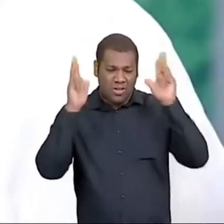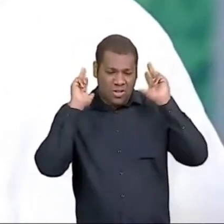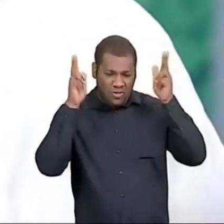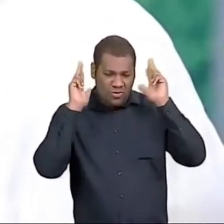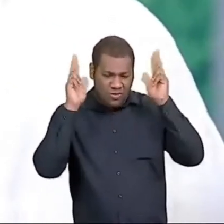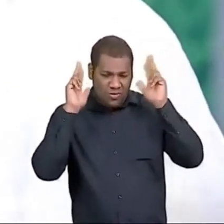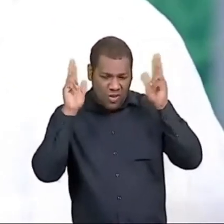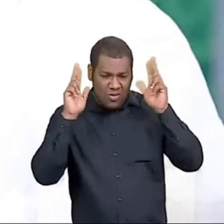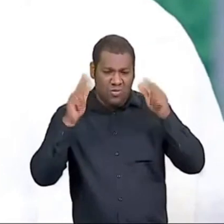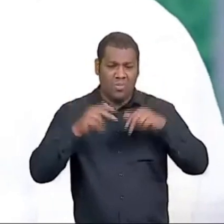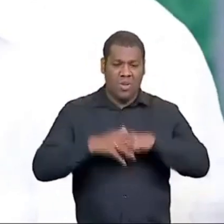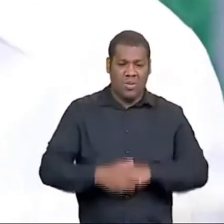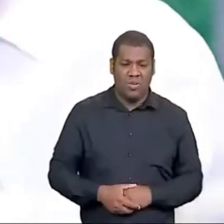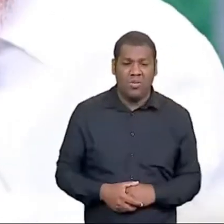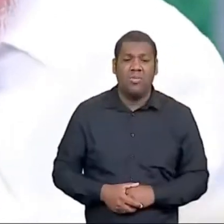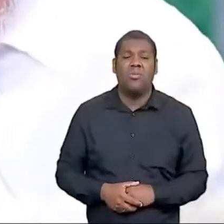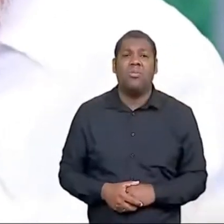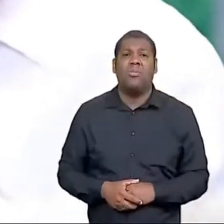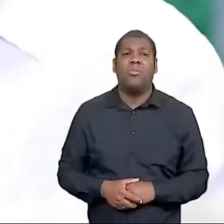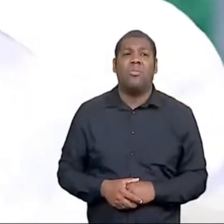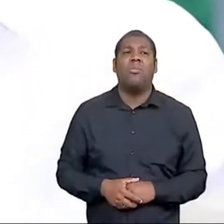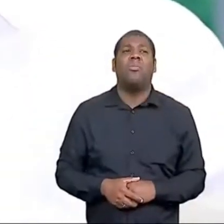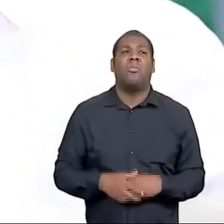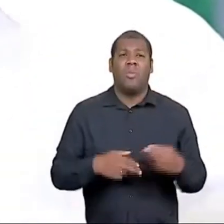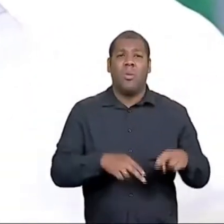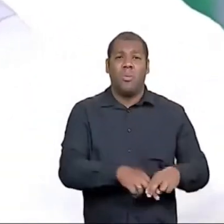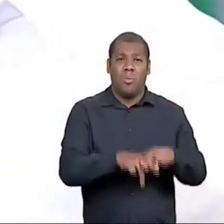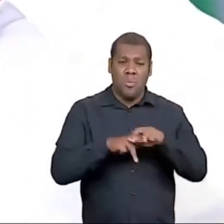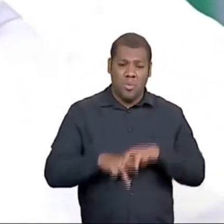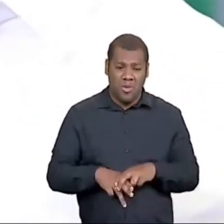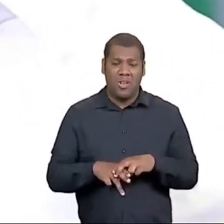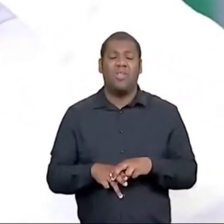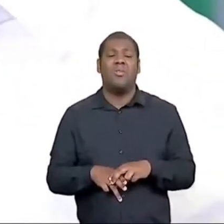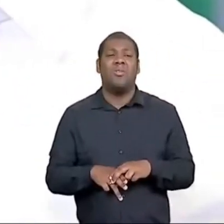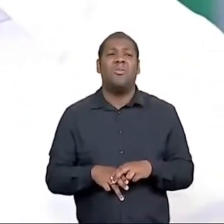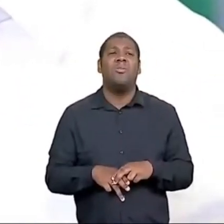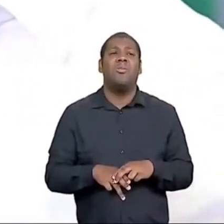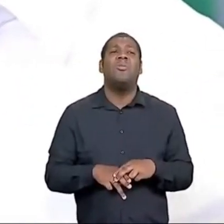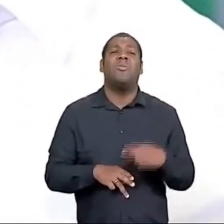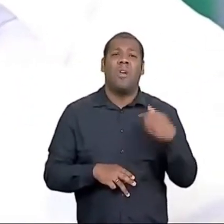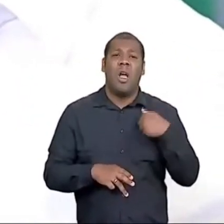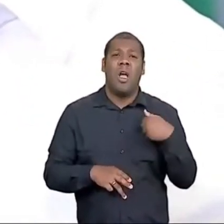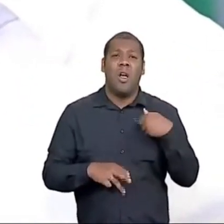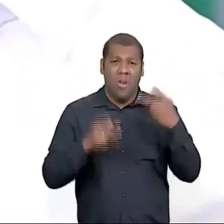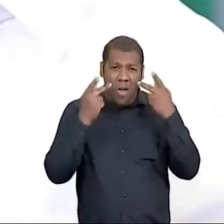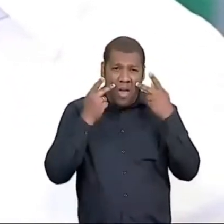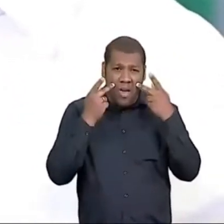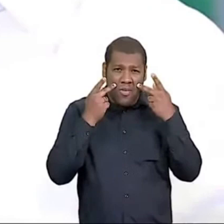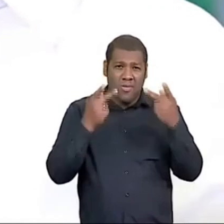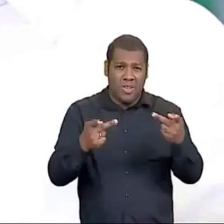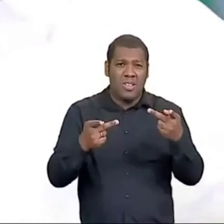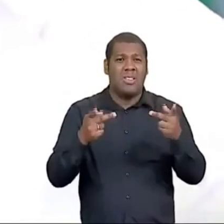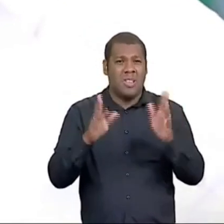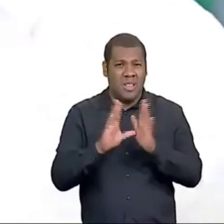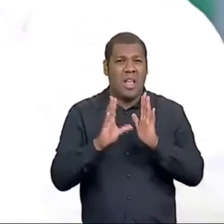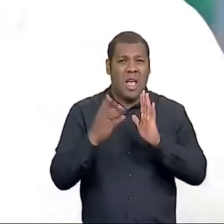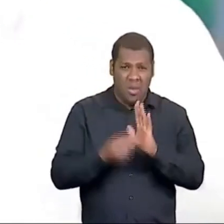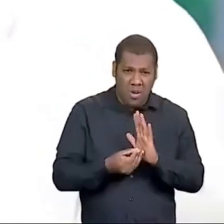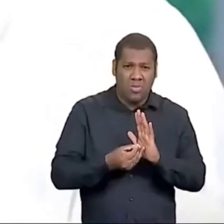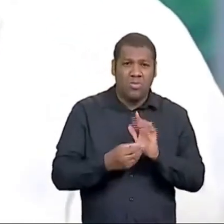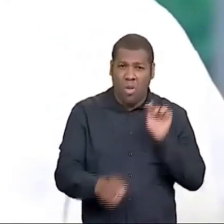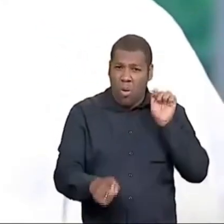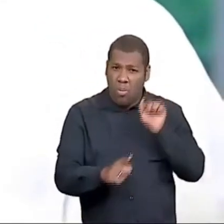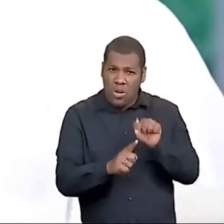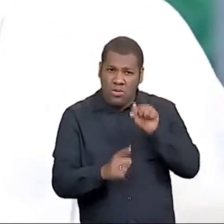inauguração do Barco Escola, que é uma coisa excepcional. Eu, particularmente, estou convencido de que é preciso o